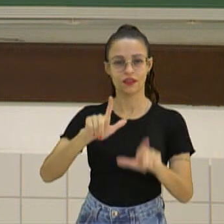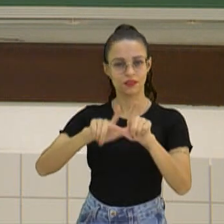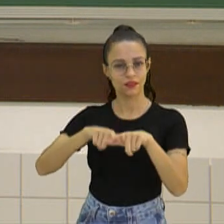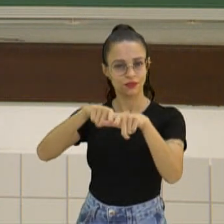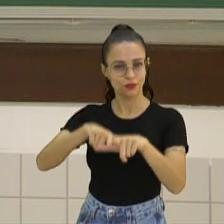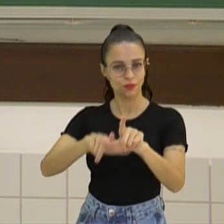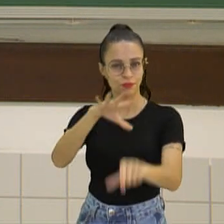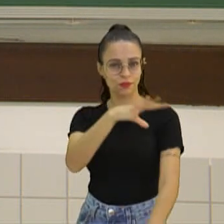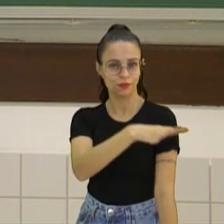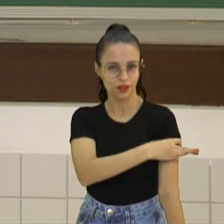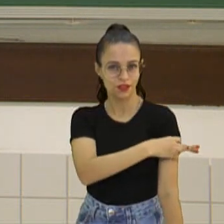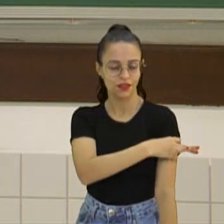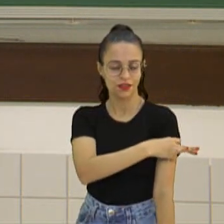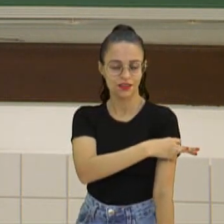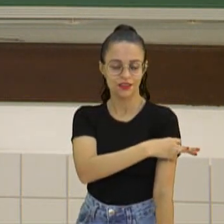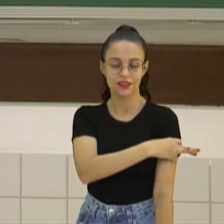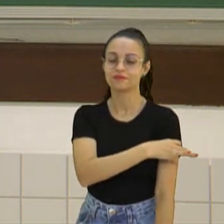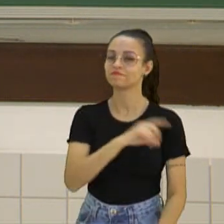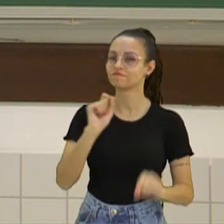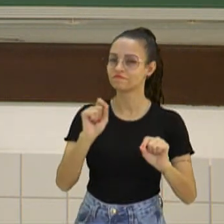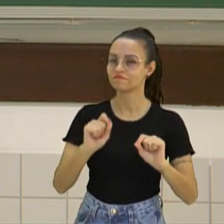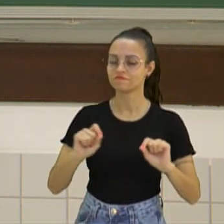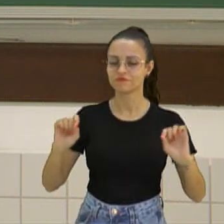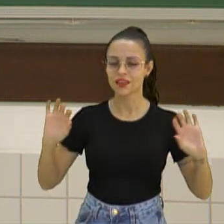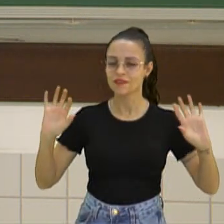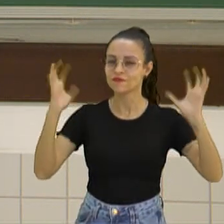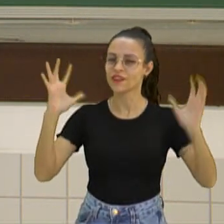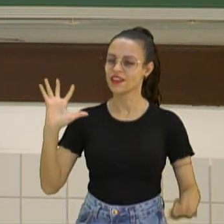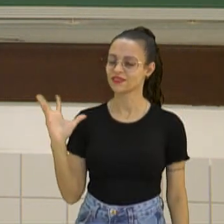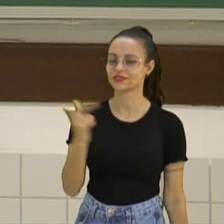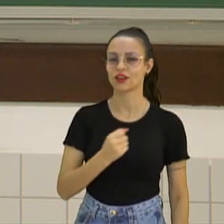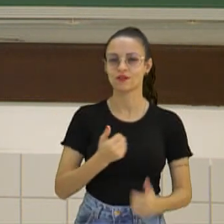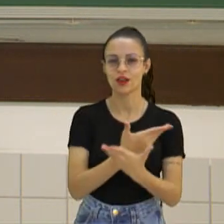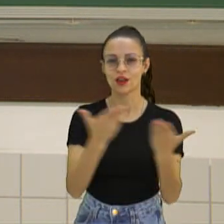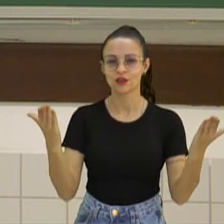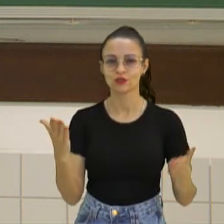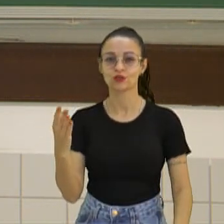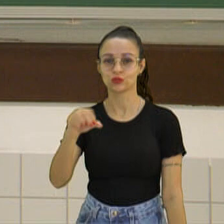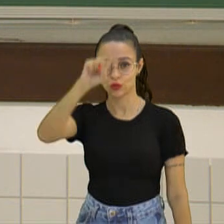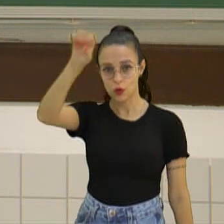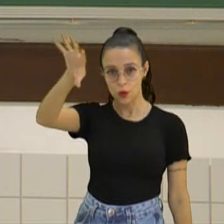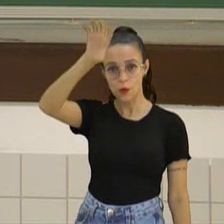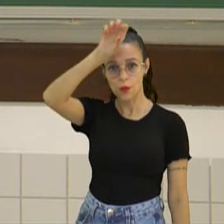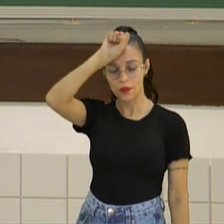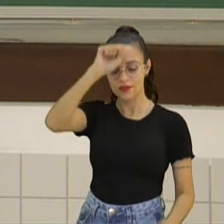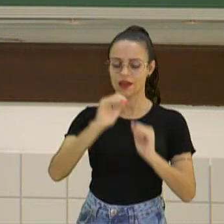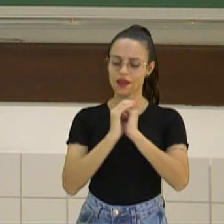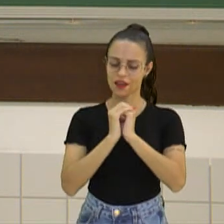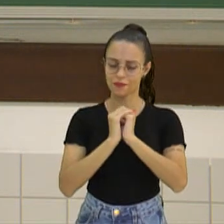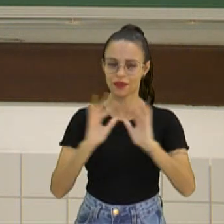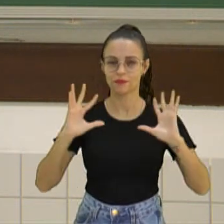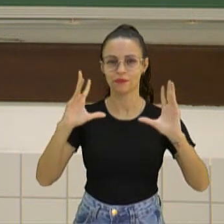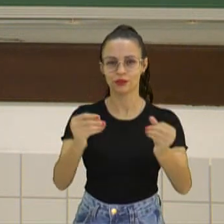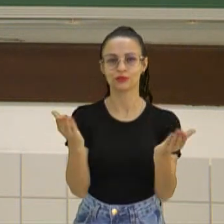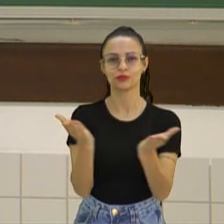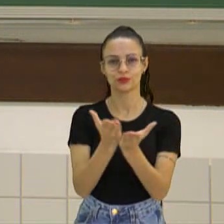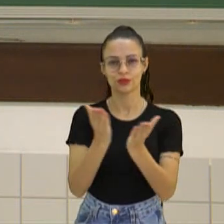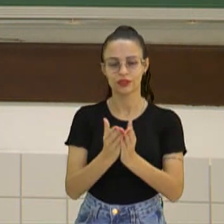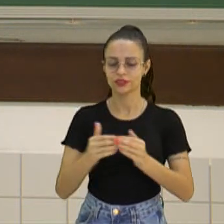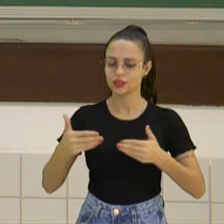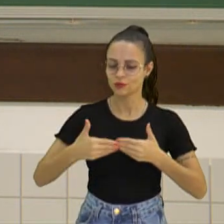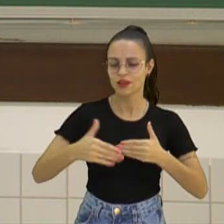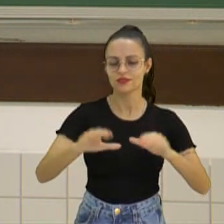Candomblé a saravá para quem é da Umbanda Amém para todos os Cristão cristãos assim seja para os